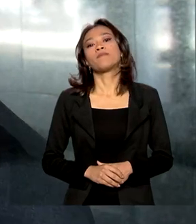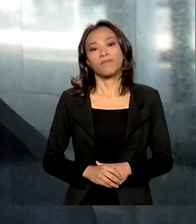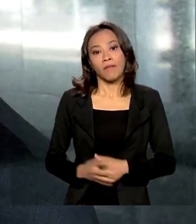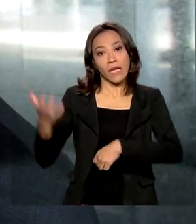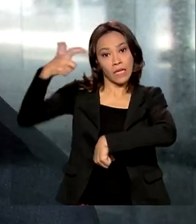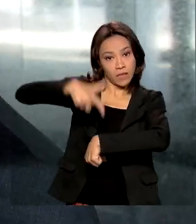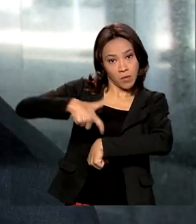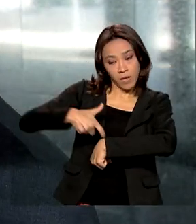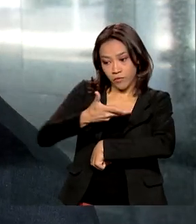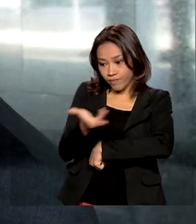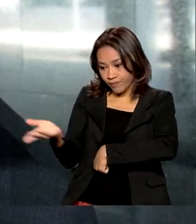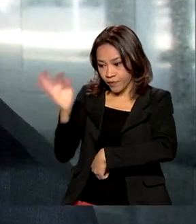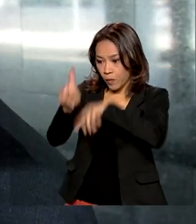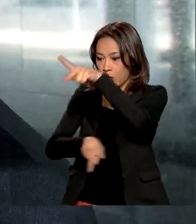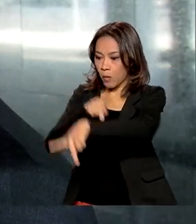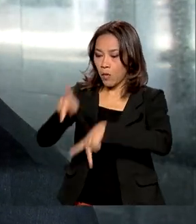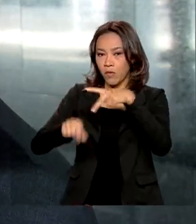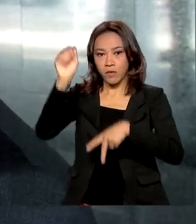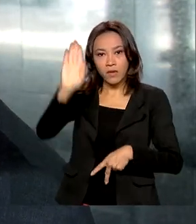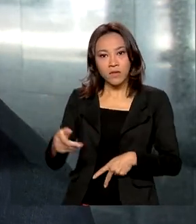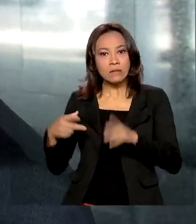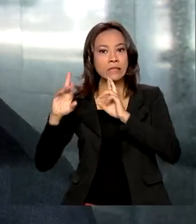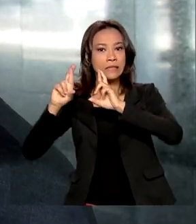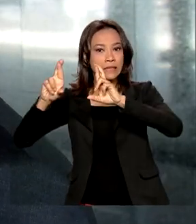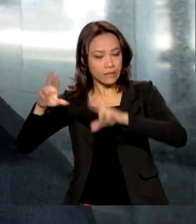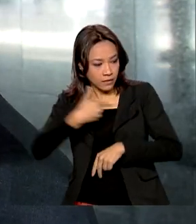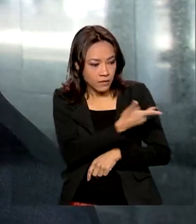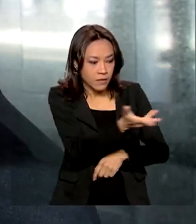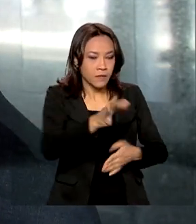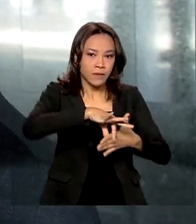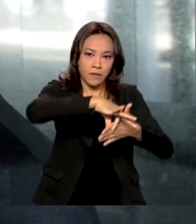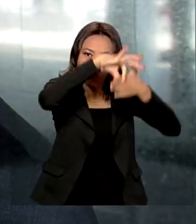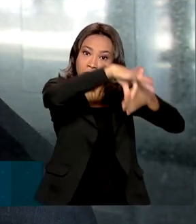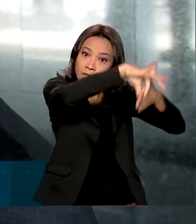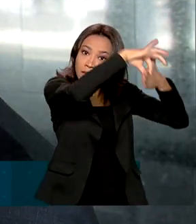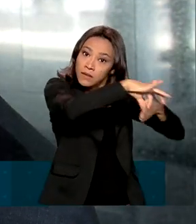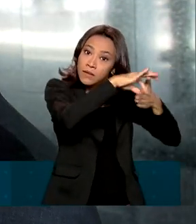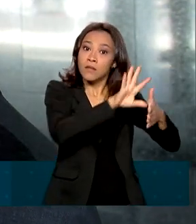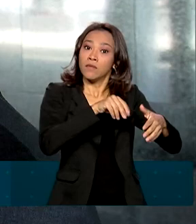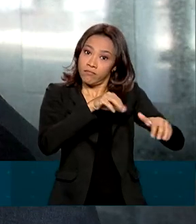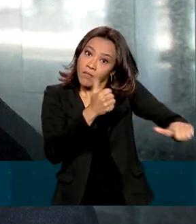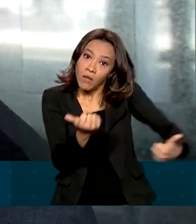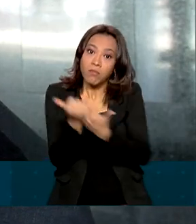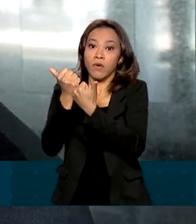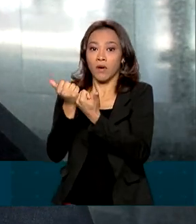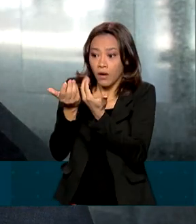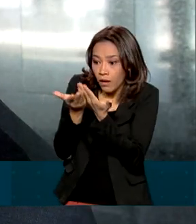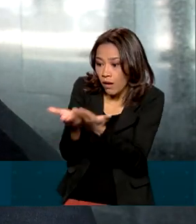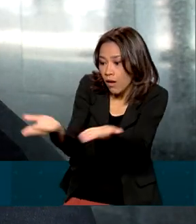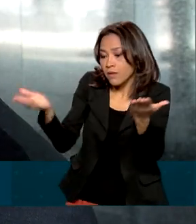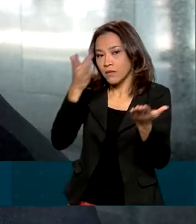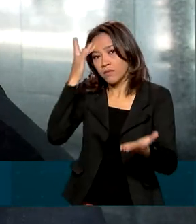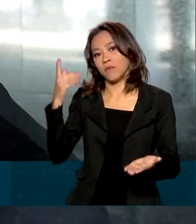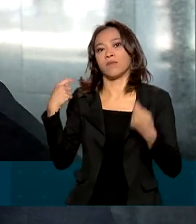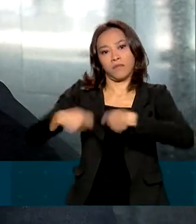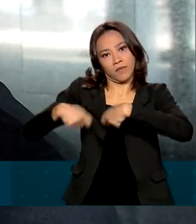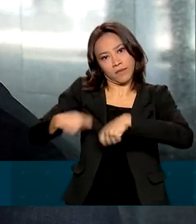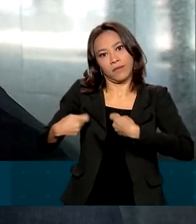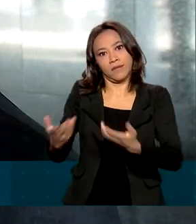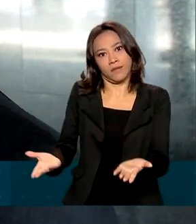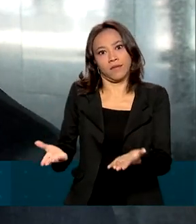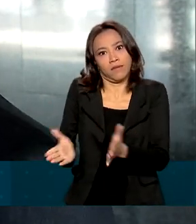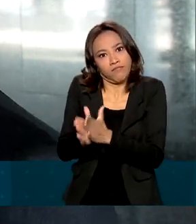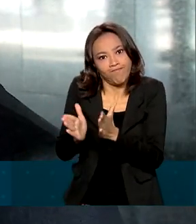Nesse momento, o povo brasileiro tem a expectativa que seus líderes, né, busquem cooperação para atender esses mais necessitados. Não